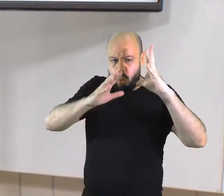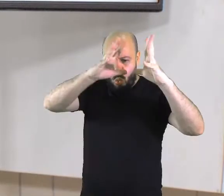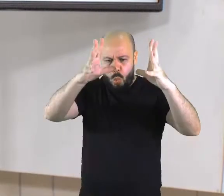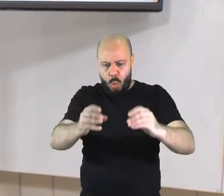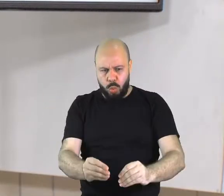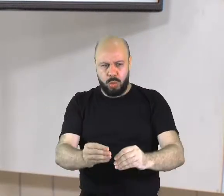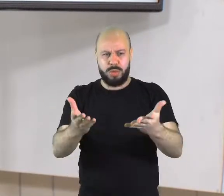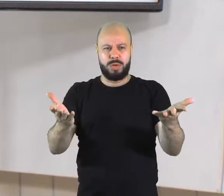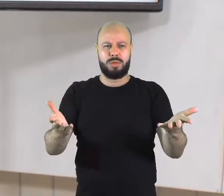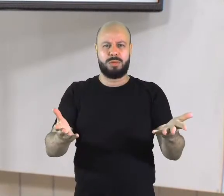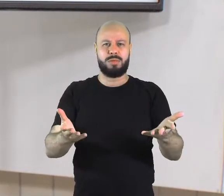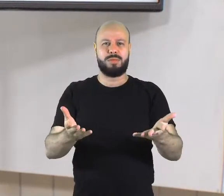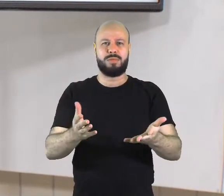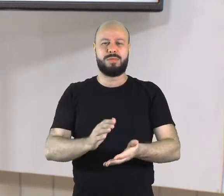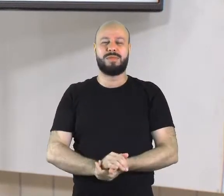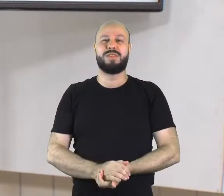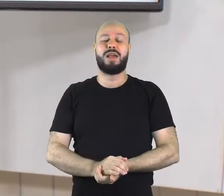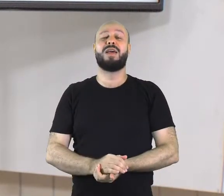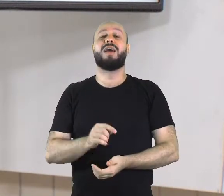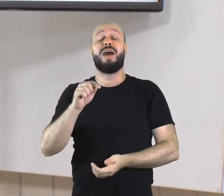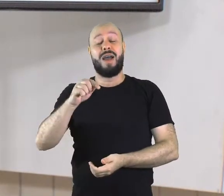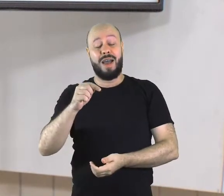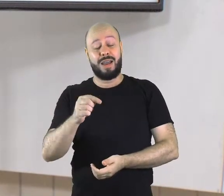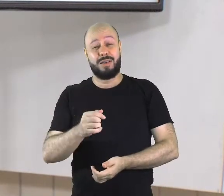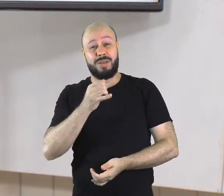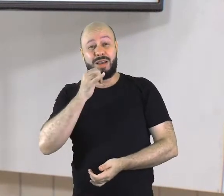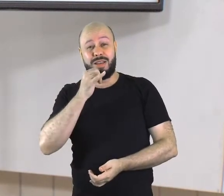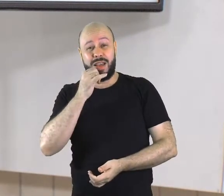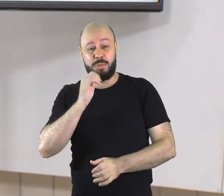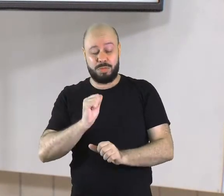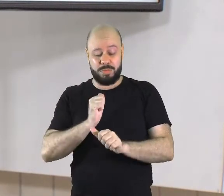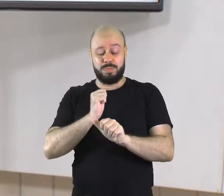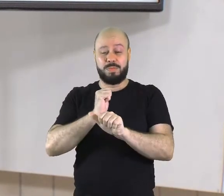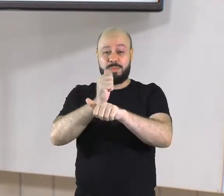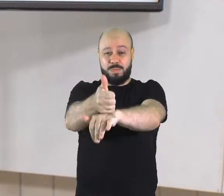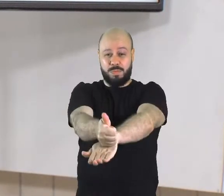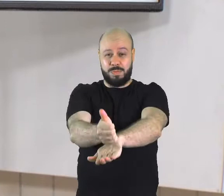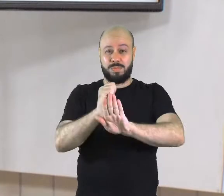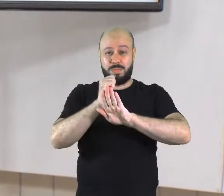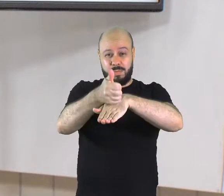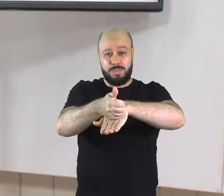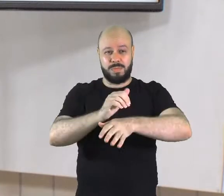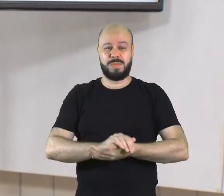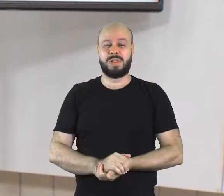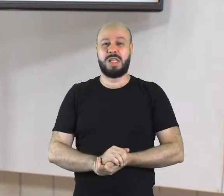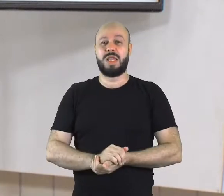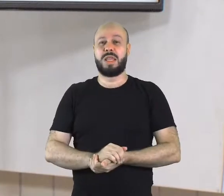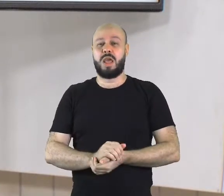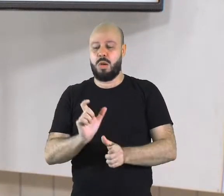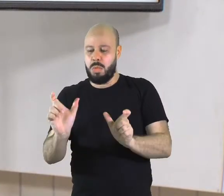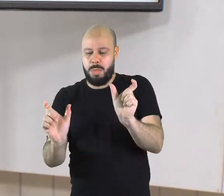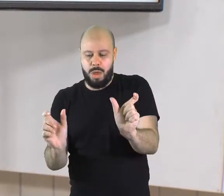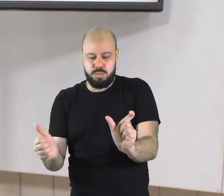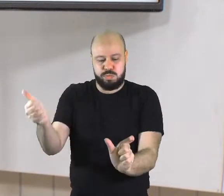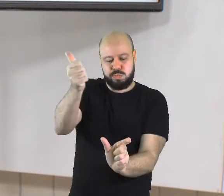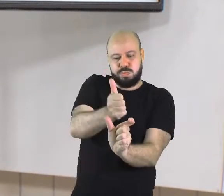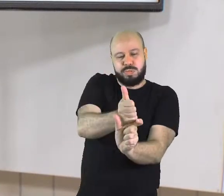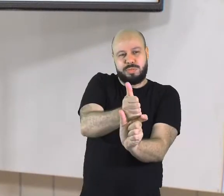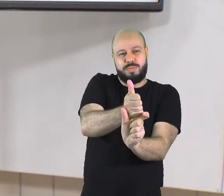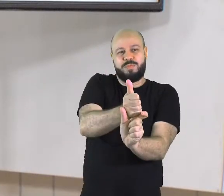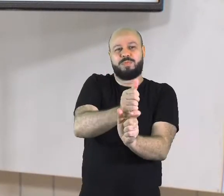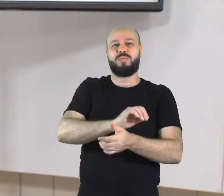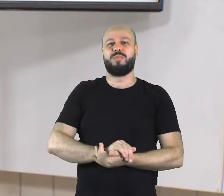aqui a gente tem o exemplo de metonímia, essa figura de linguagem em que há a substituição de um termo por outro,